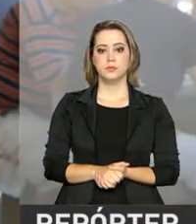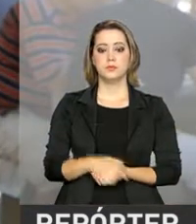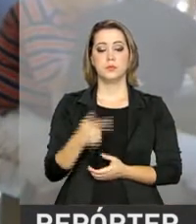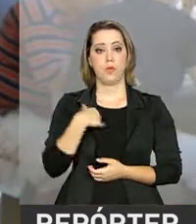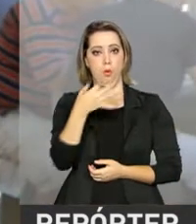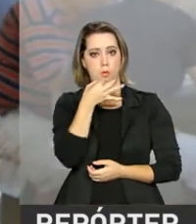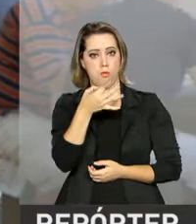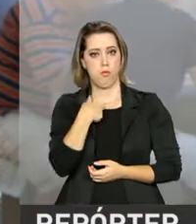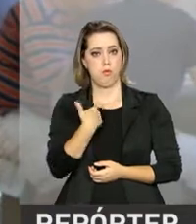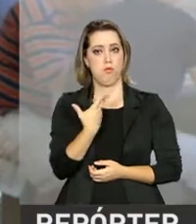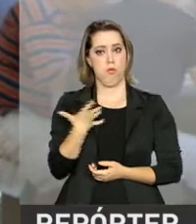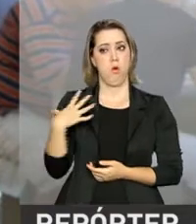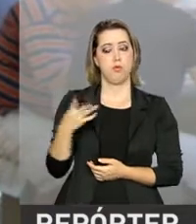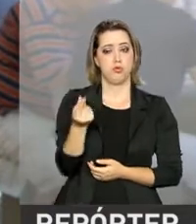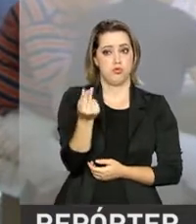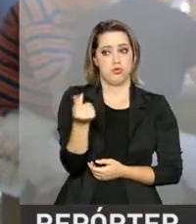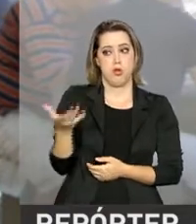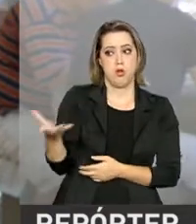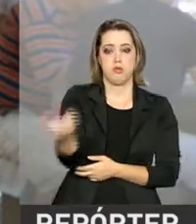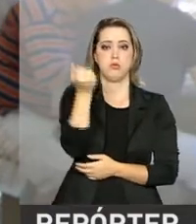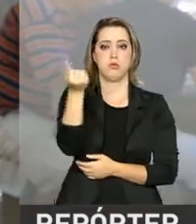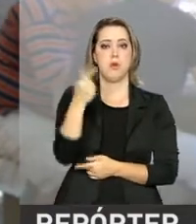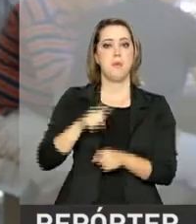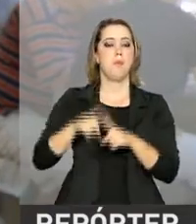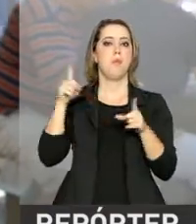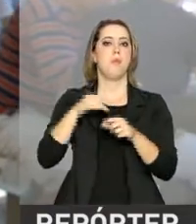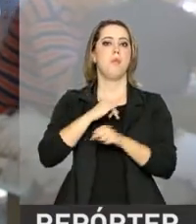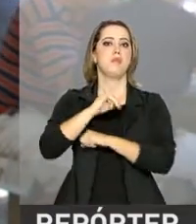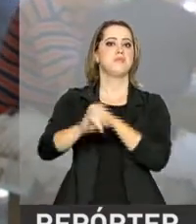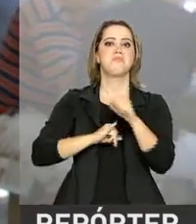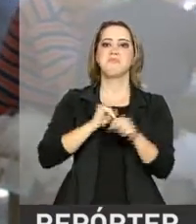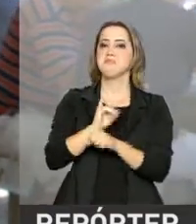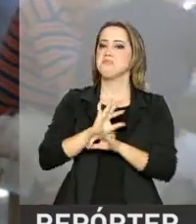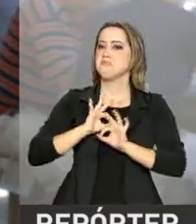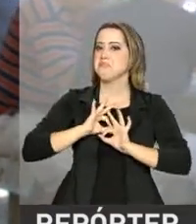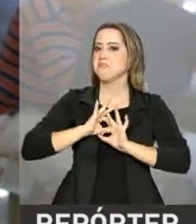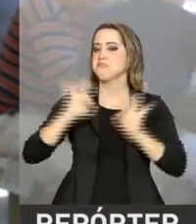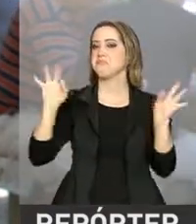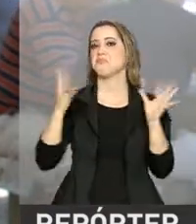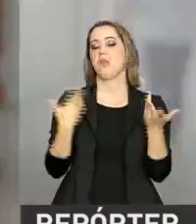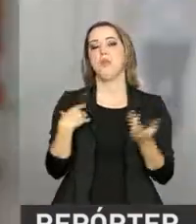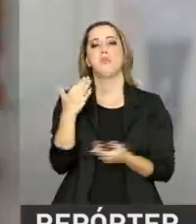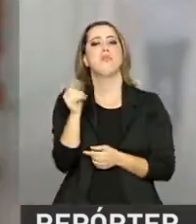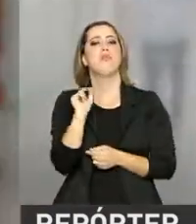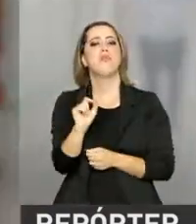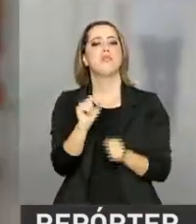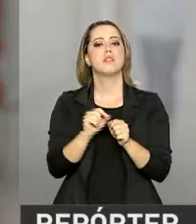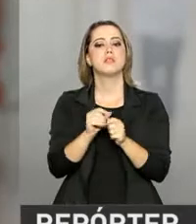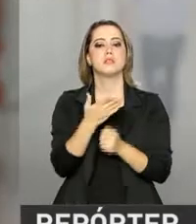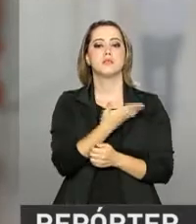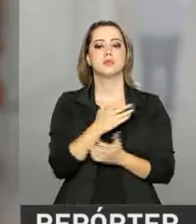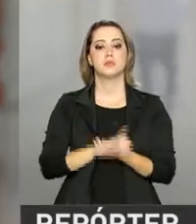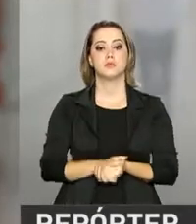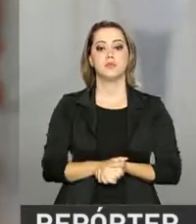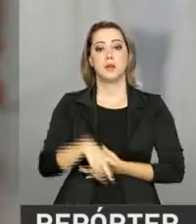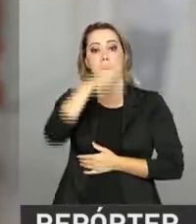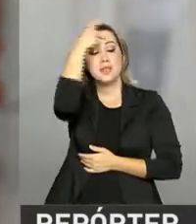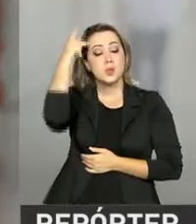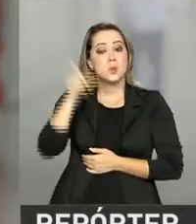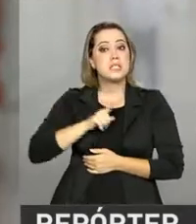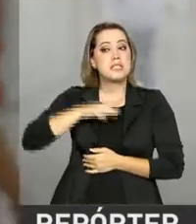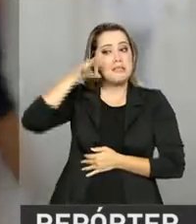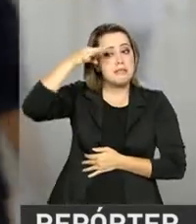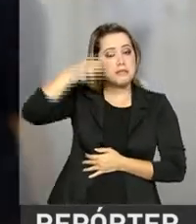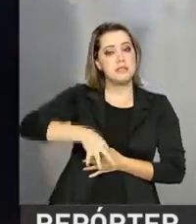eu achava que eu tinha dinheiro para sacar mas no site da caixa não aparece nada o que eu devo fazer para aqueles que têm certeza